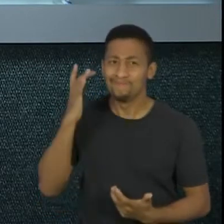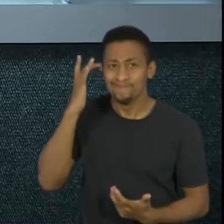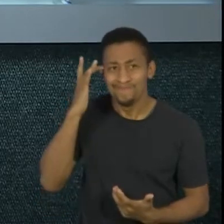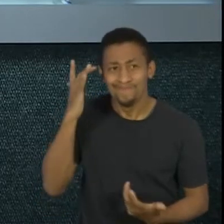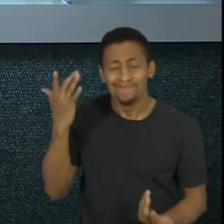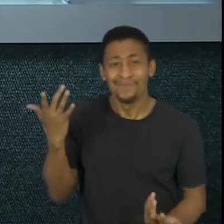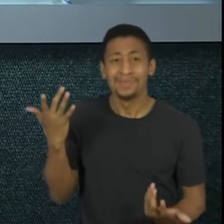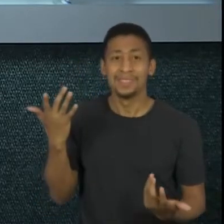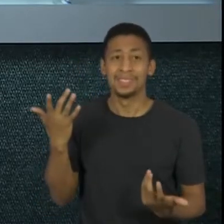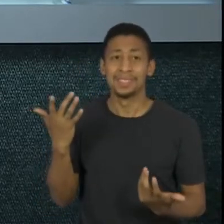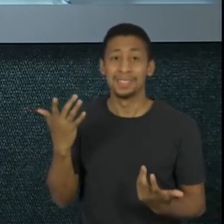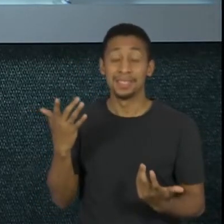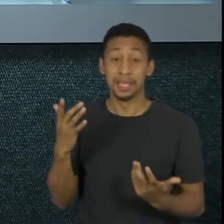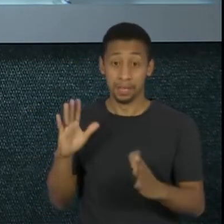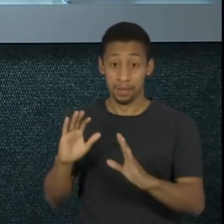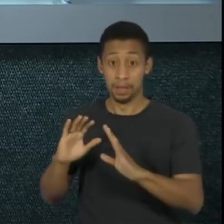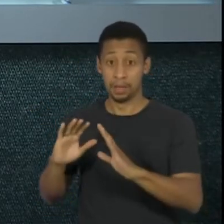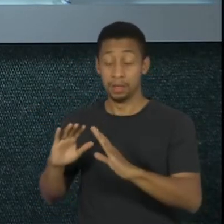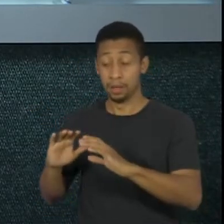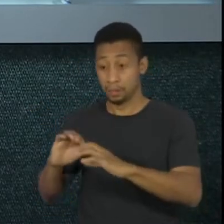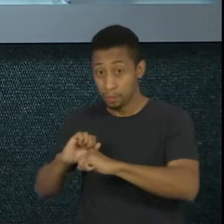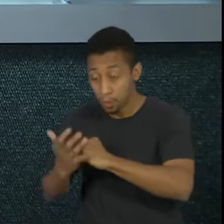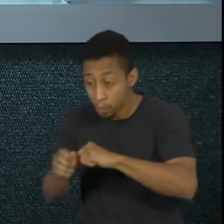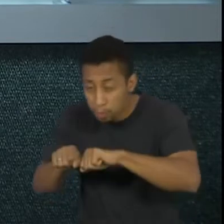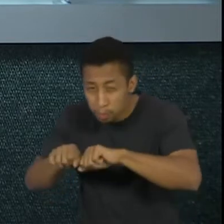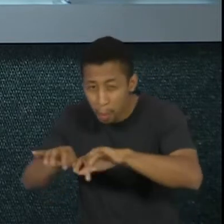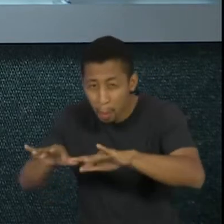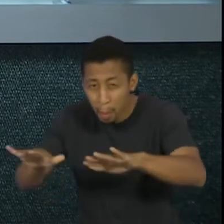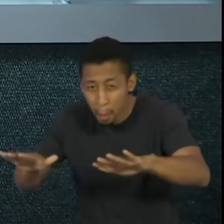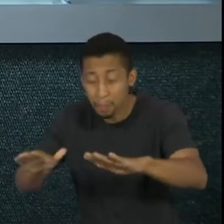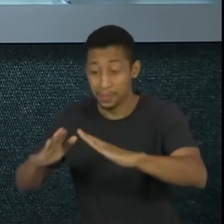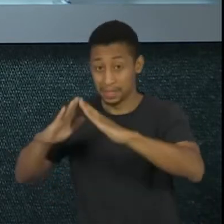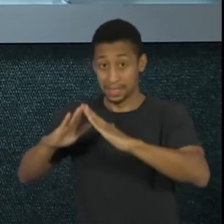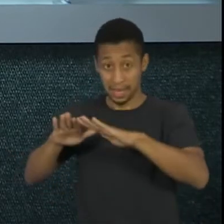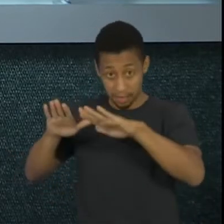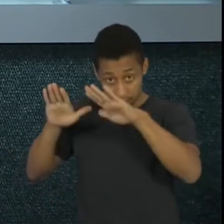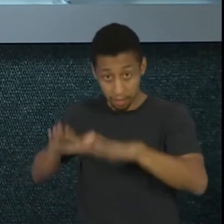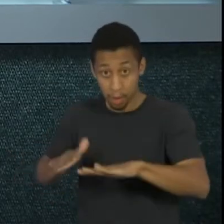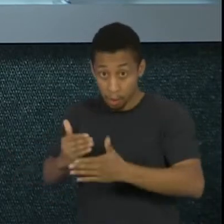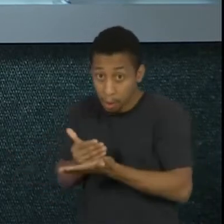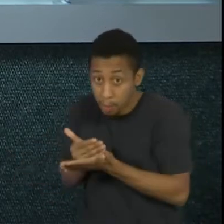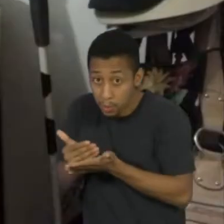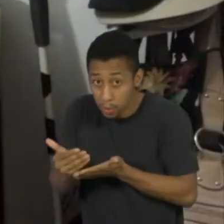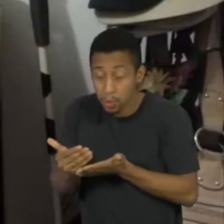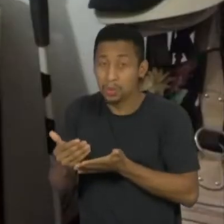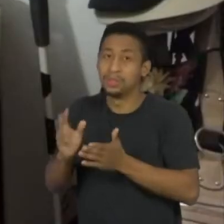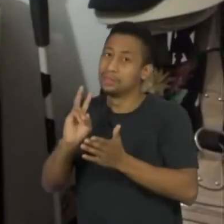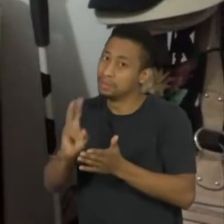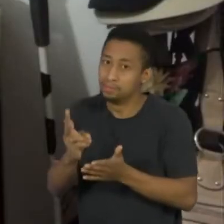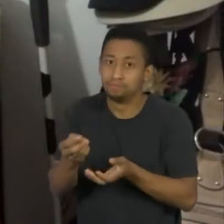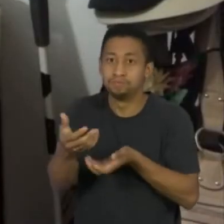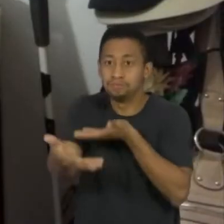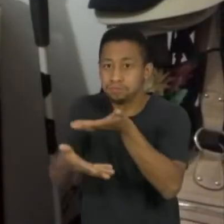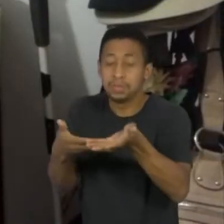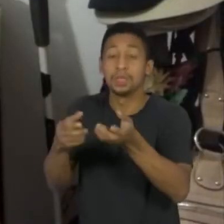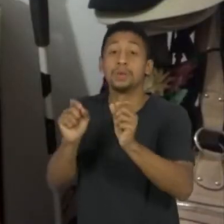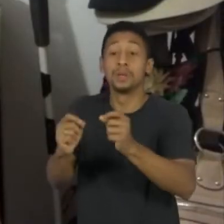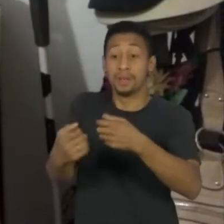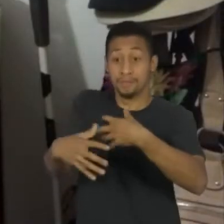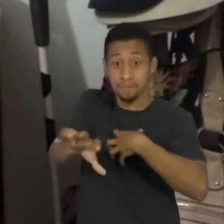quando o isolamento começou, se falava muito em empatia, né, do poder da empatia, de tentar pensar no próximo